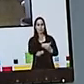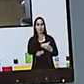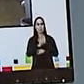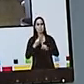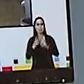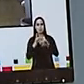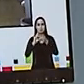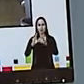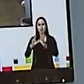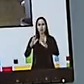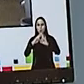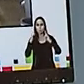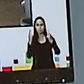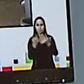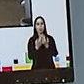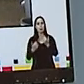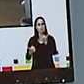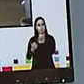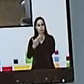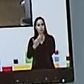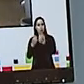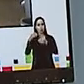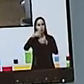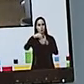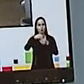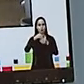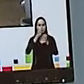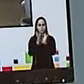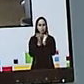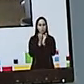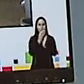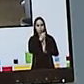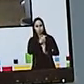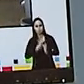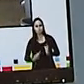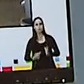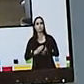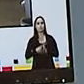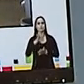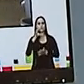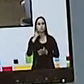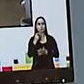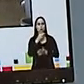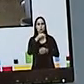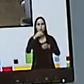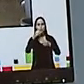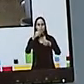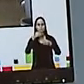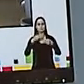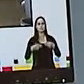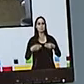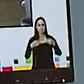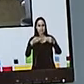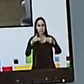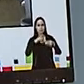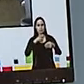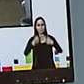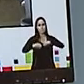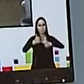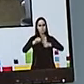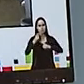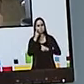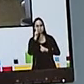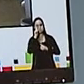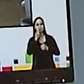sustentabilidade na gestão pública. O evento, que termina só na quarta-feira, também vai contar com palestras com temas sobre plano de